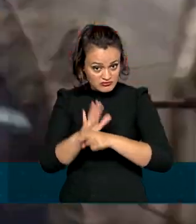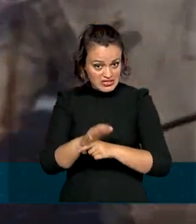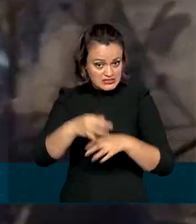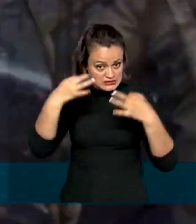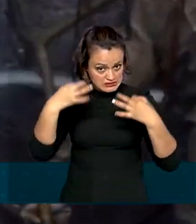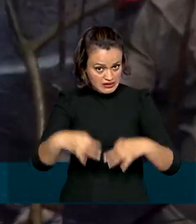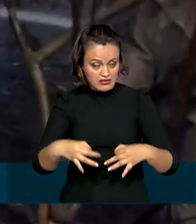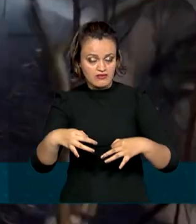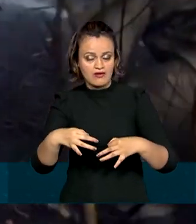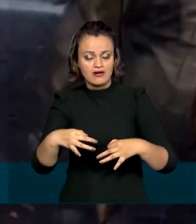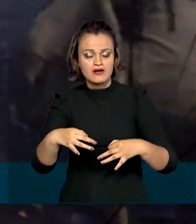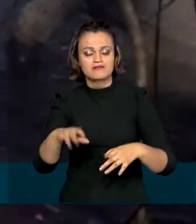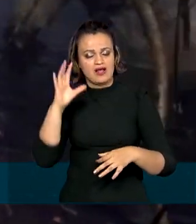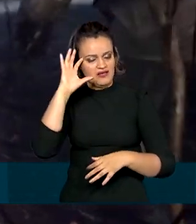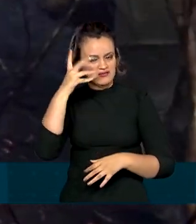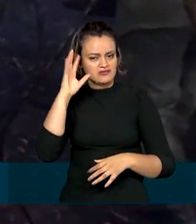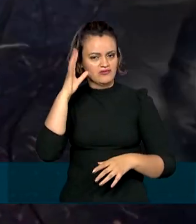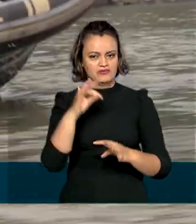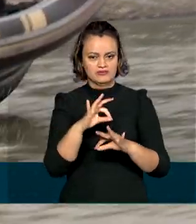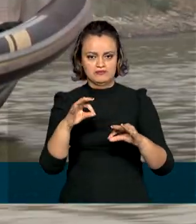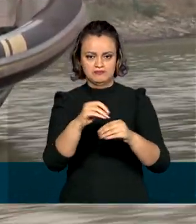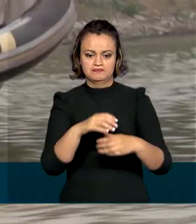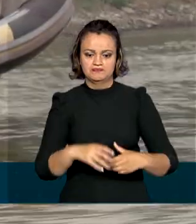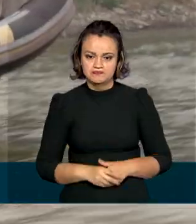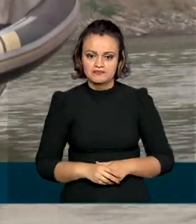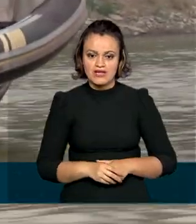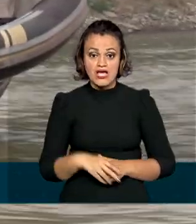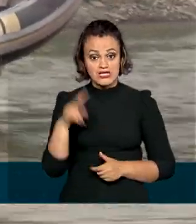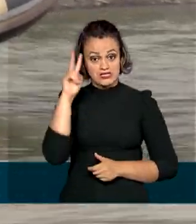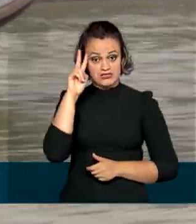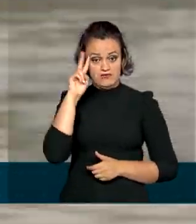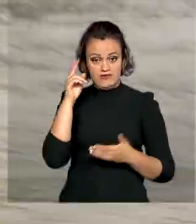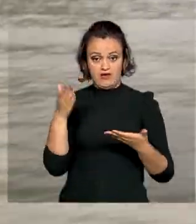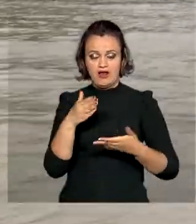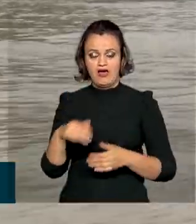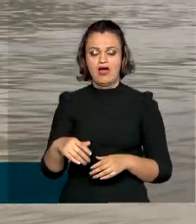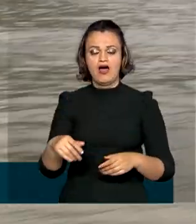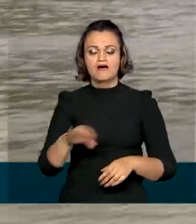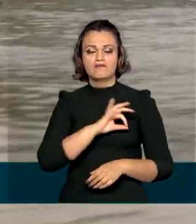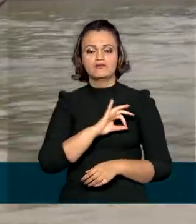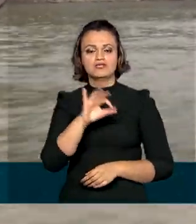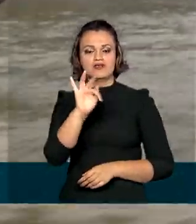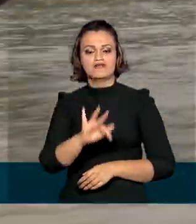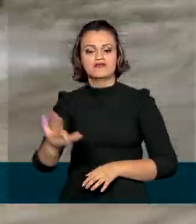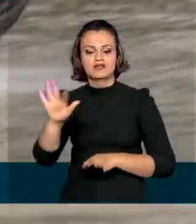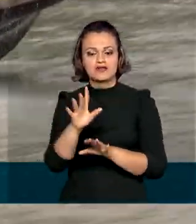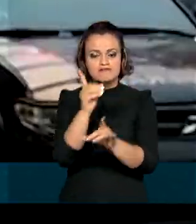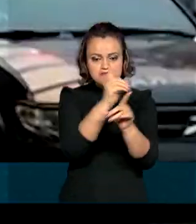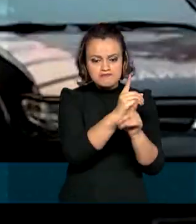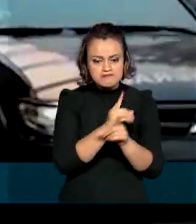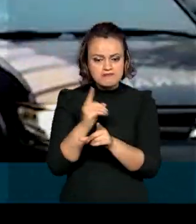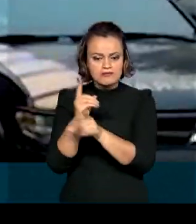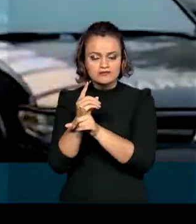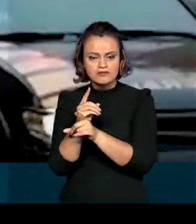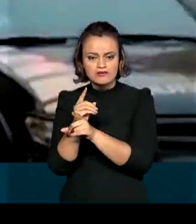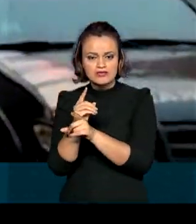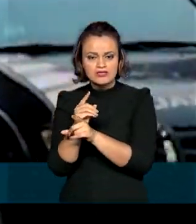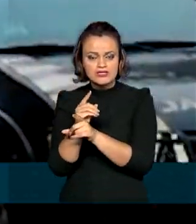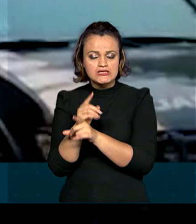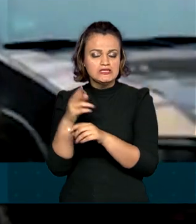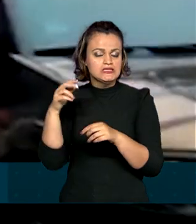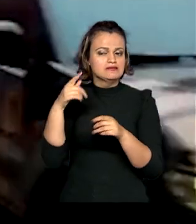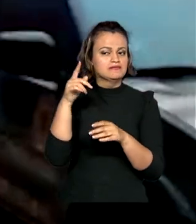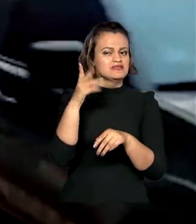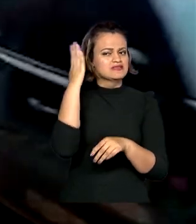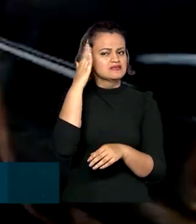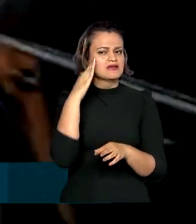para vencermos esse desafio. Nesta segunda-feira, a Polícia Federal deflagrou a Operação Matar, que busca os